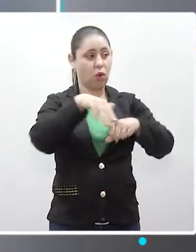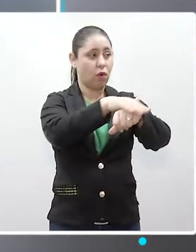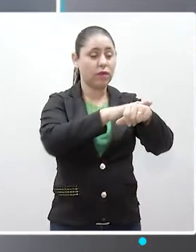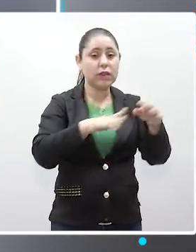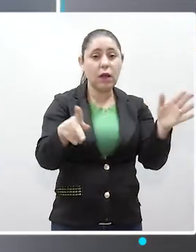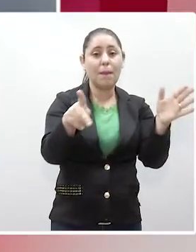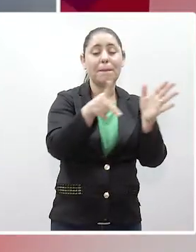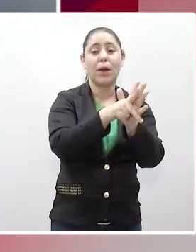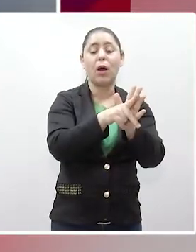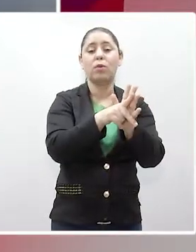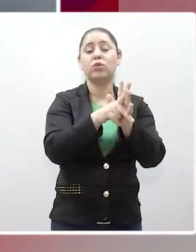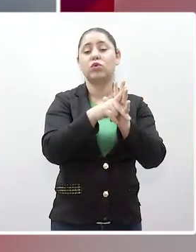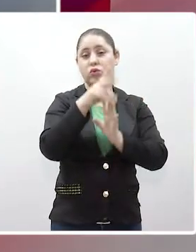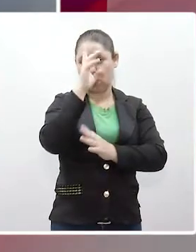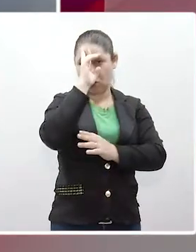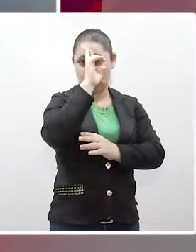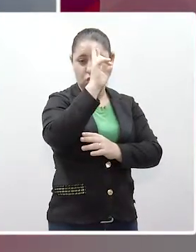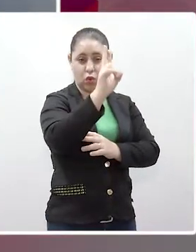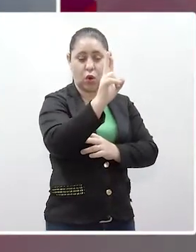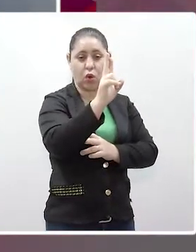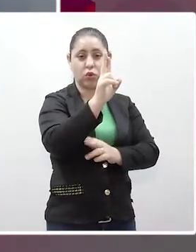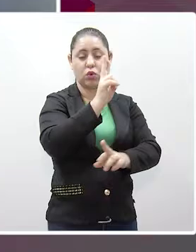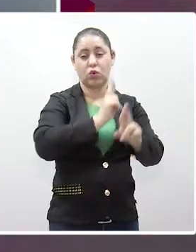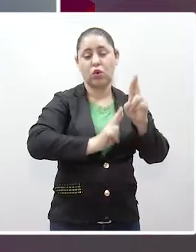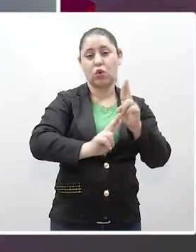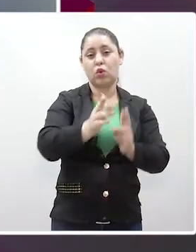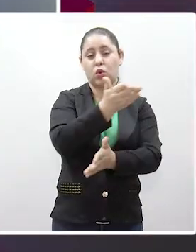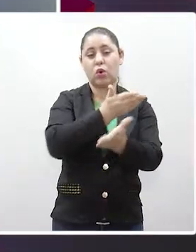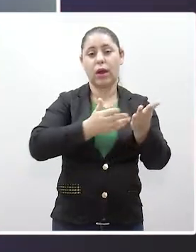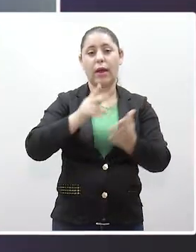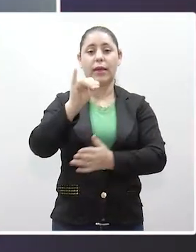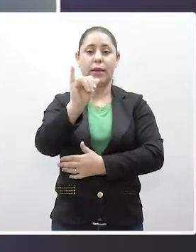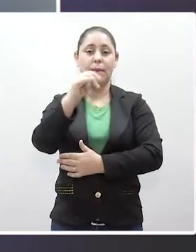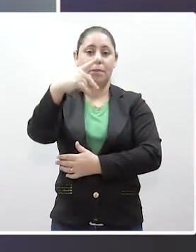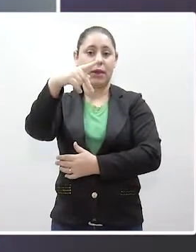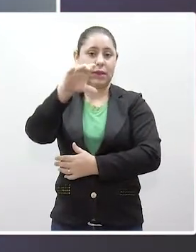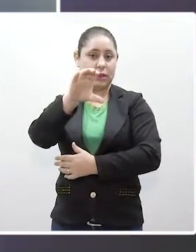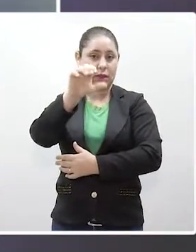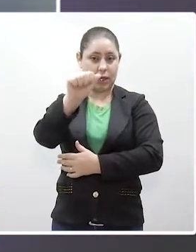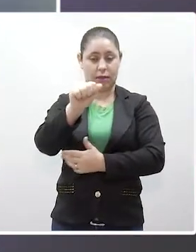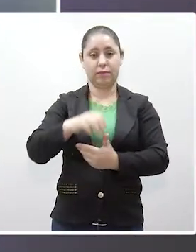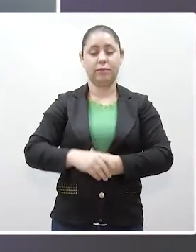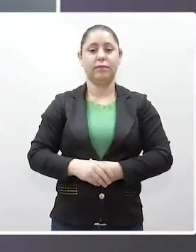negociar com o proprietário, para tentar trocar pelo IPCA, porque o índice do IGPM...